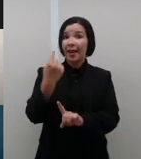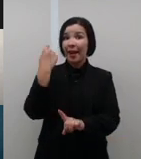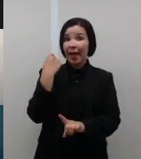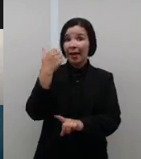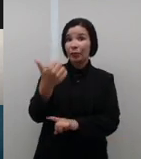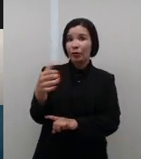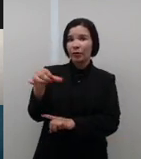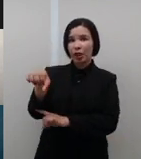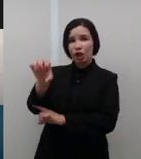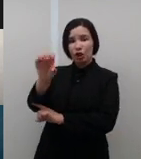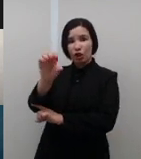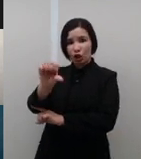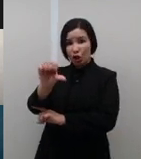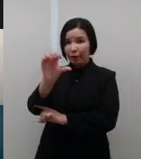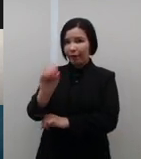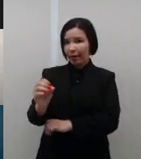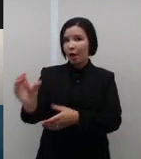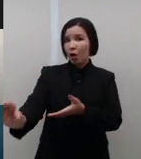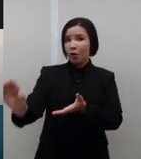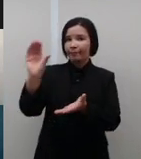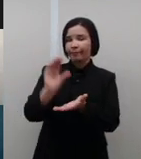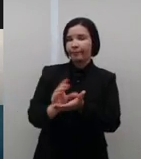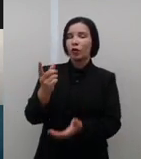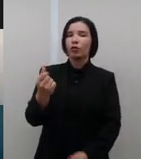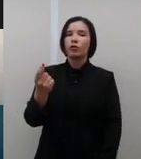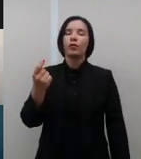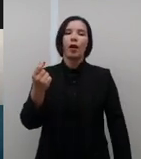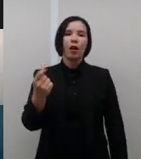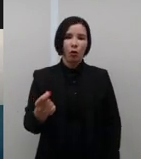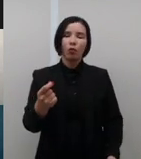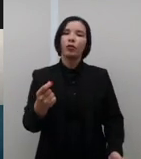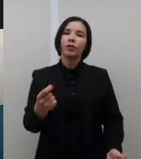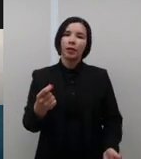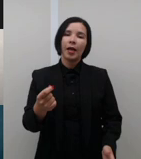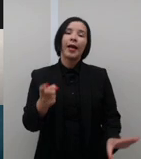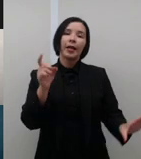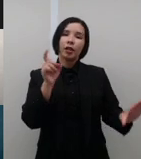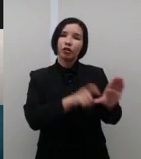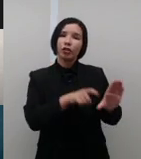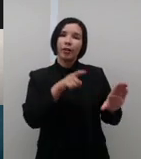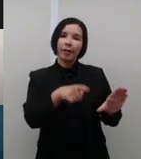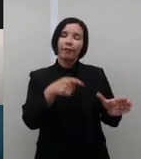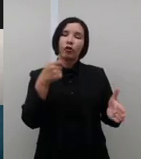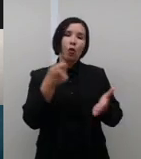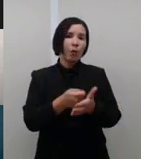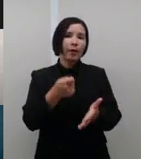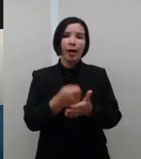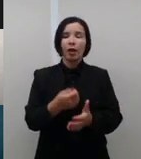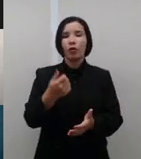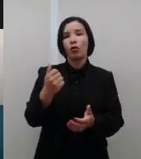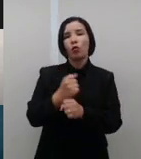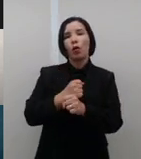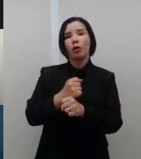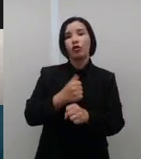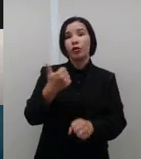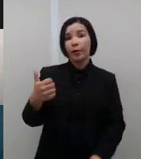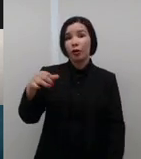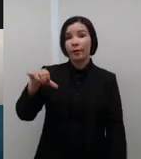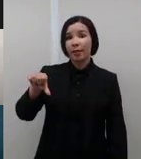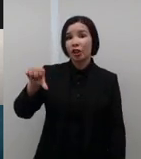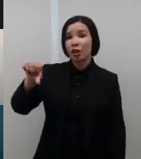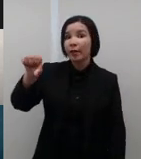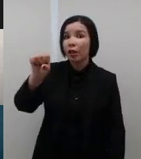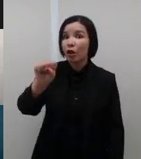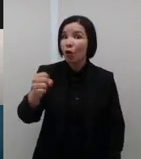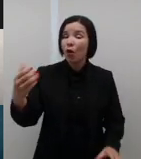o recebimento dos valores aí que são devidos e foi obrigado, então, no ano de 1998, a entrar com uma